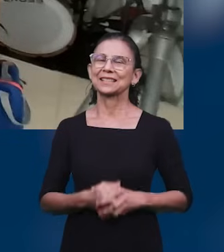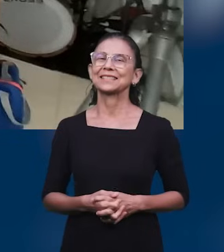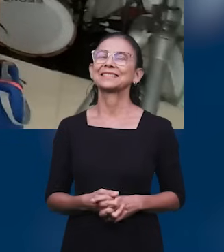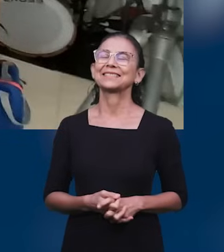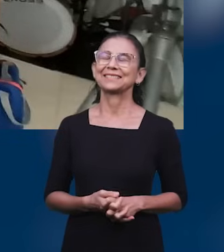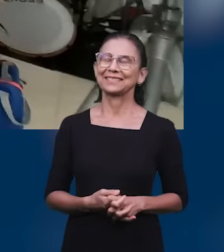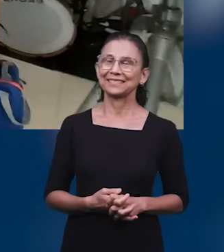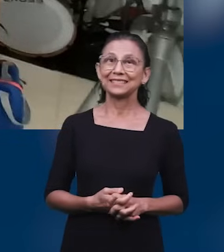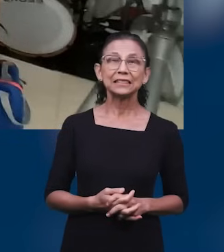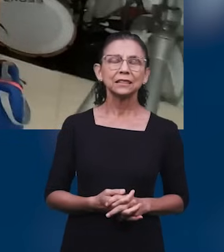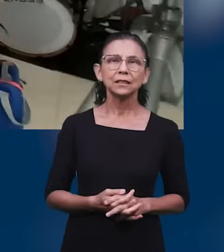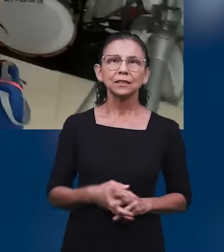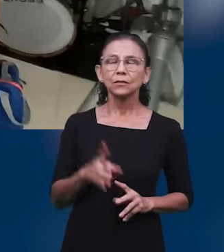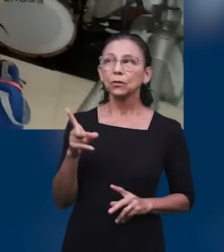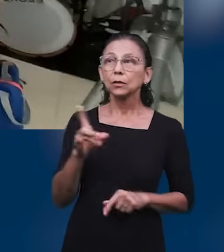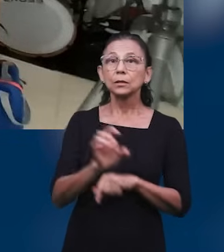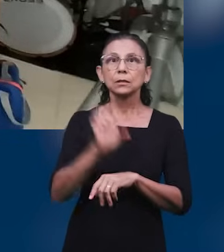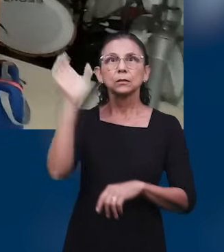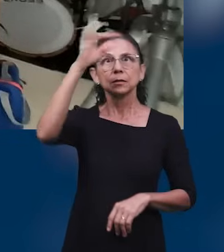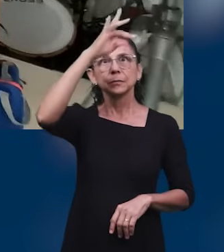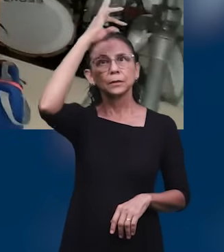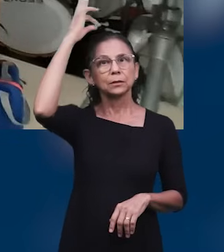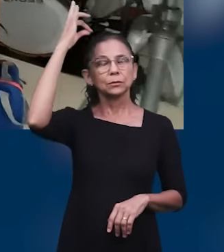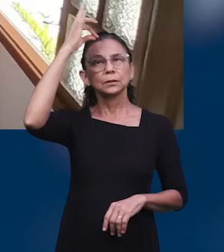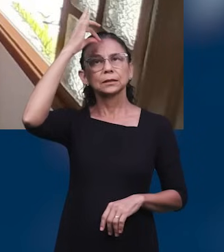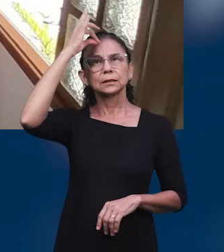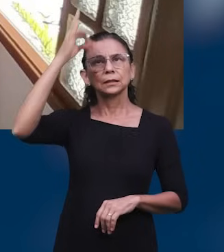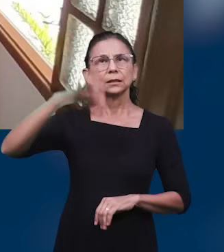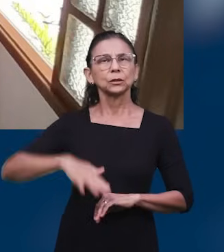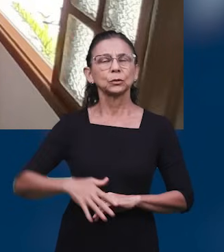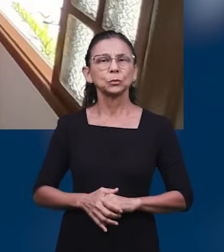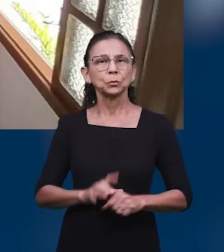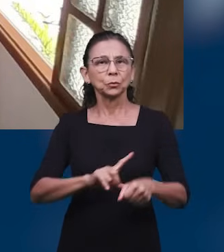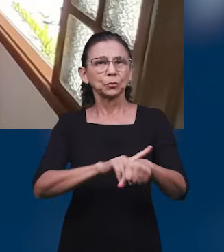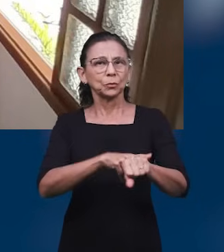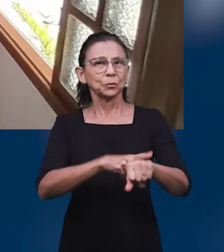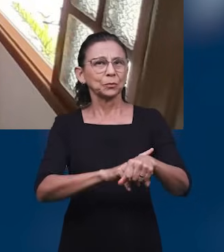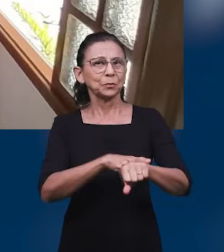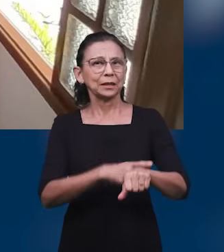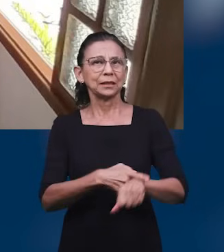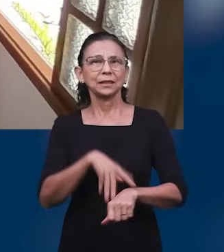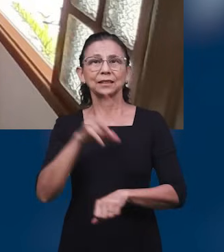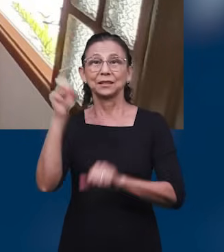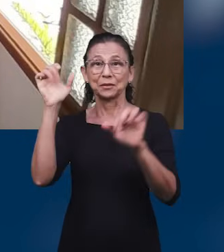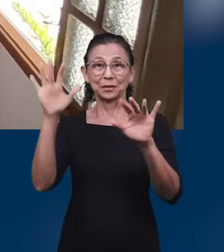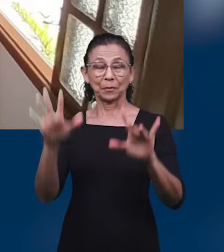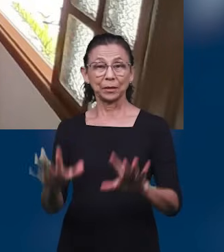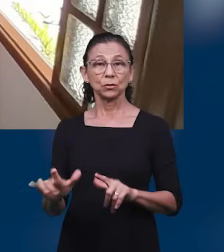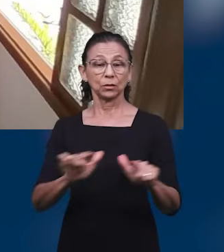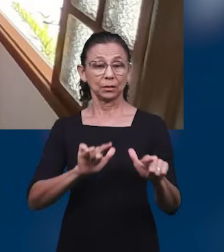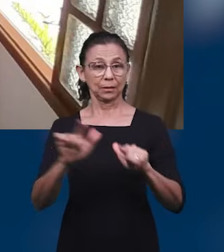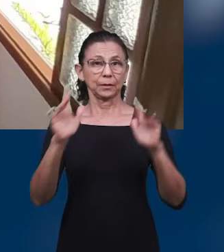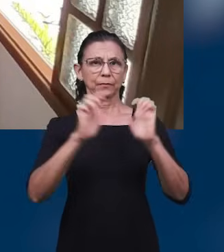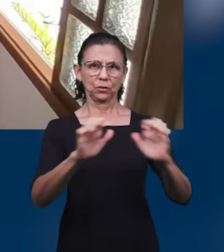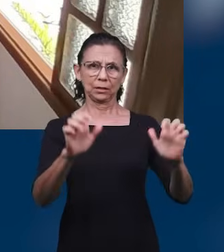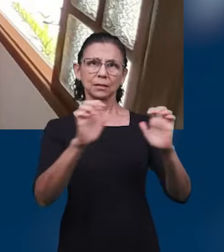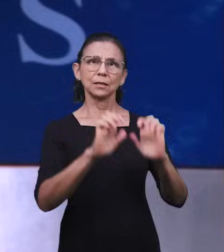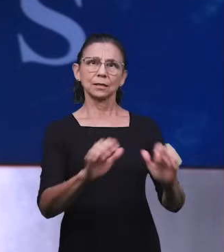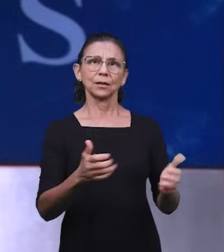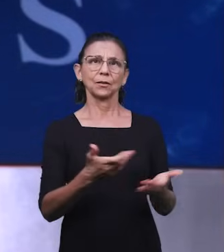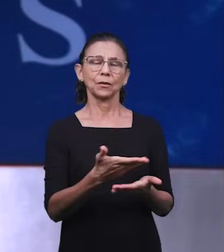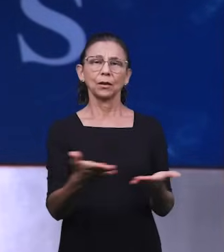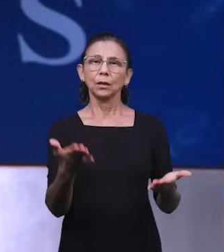Alagoas. Agora, vindo aqui para o estado do Espírito Santo, a Igreja de Lagoa Dourada, em Guarapari. Deus abençoe os irmãos aí no trabalho de